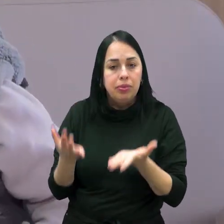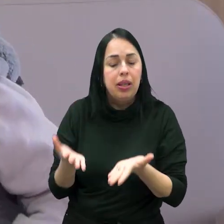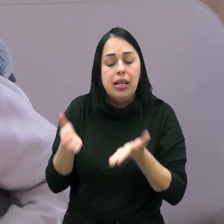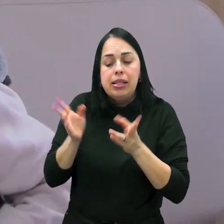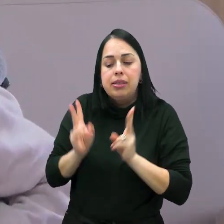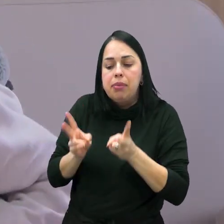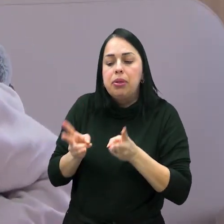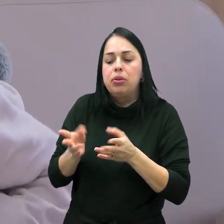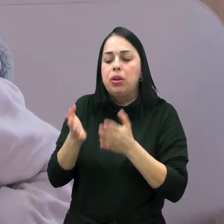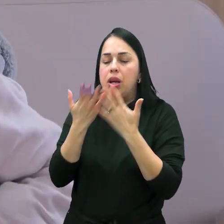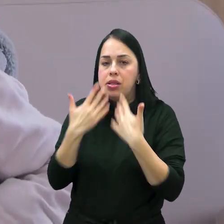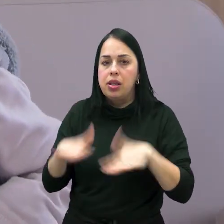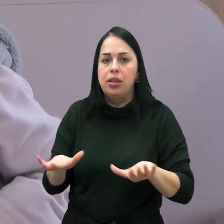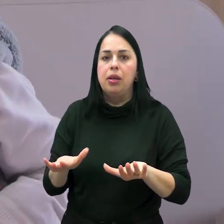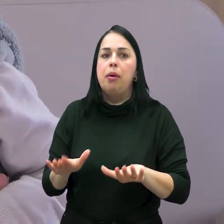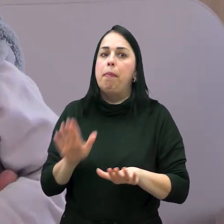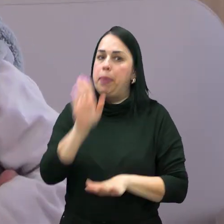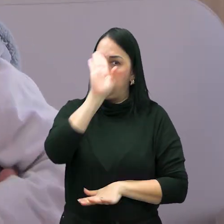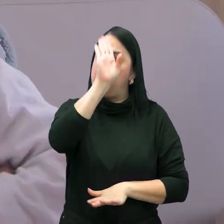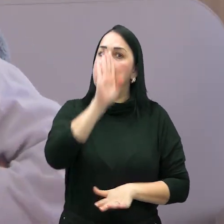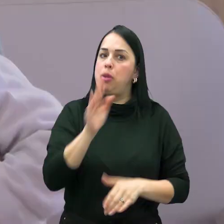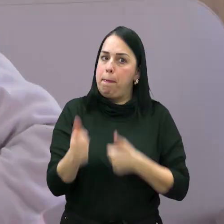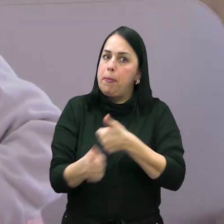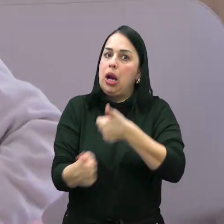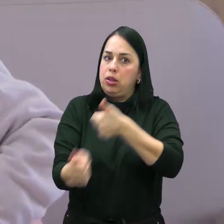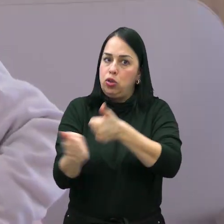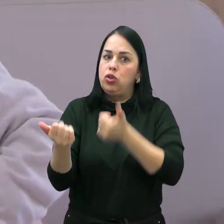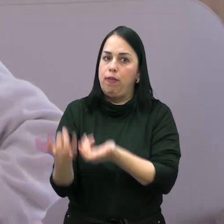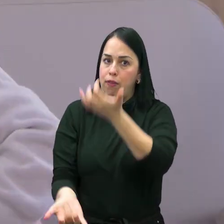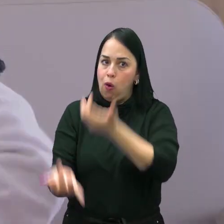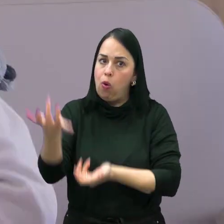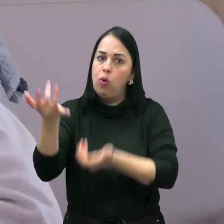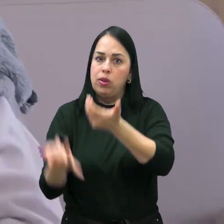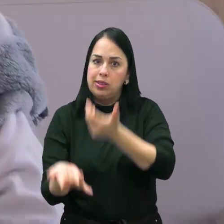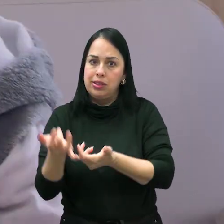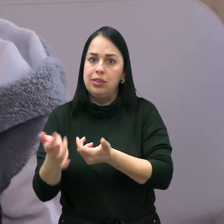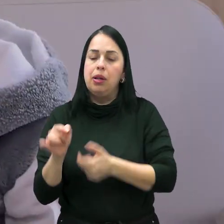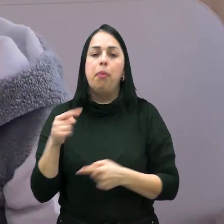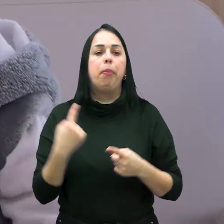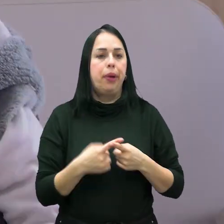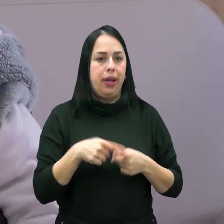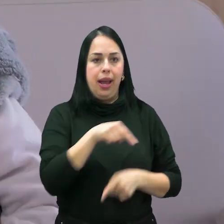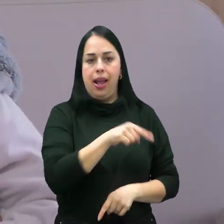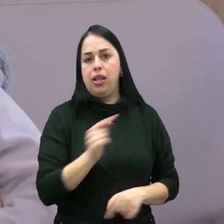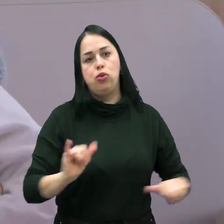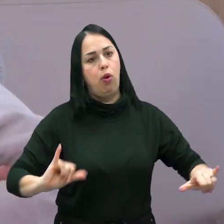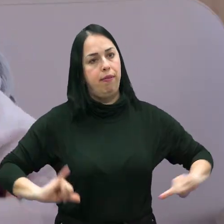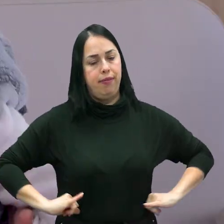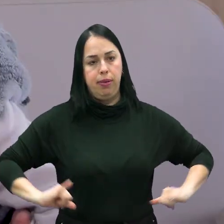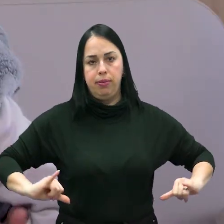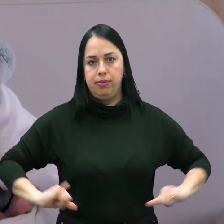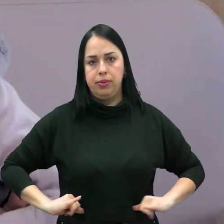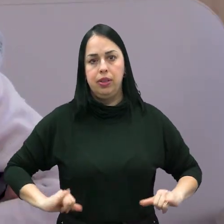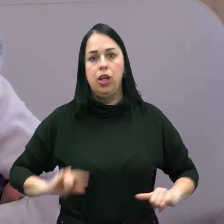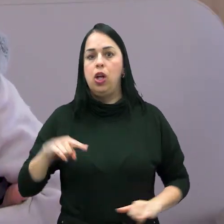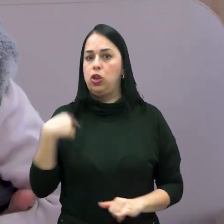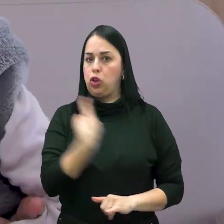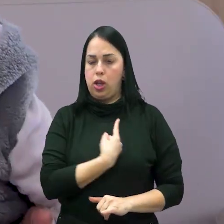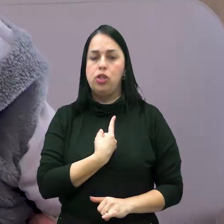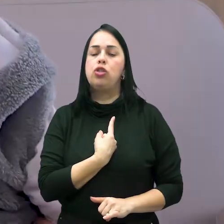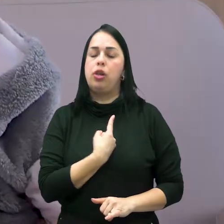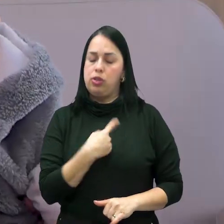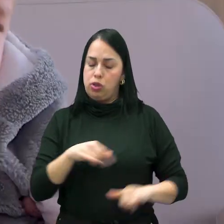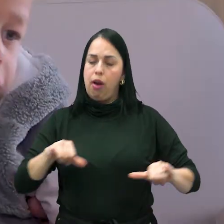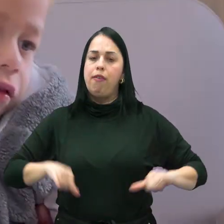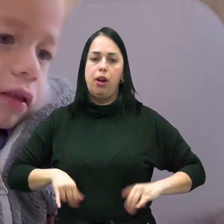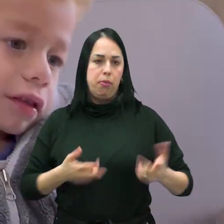com as crianças, né? Especialmente esse negócio de fogo, porque, nossa, o que ele sofreu, o